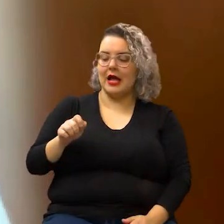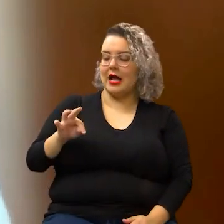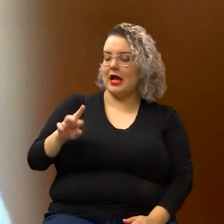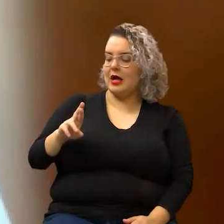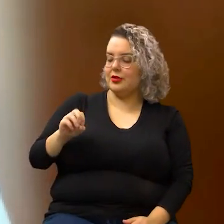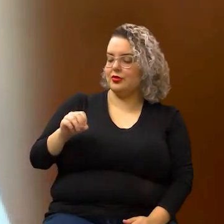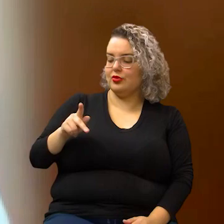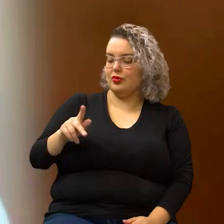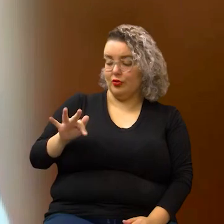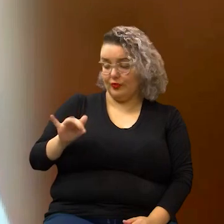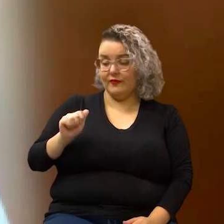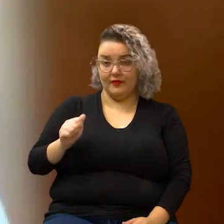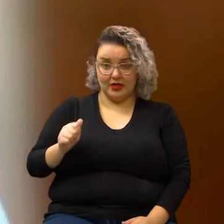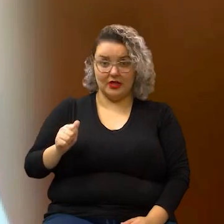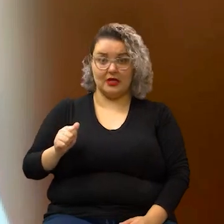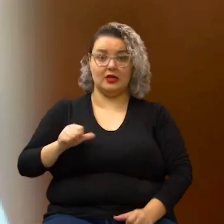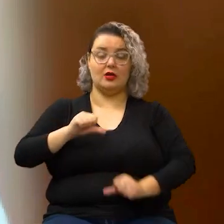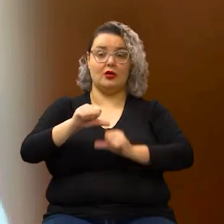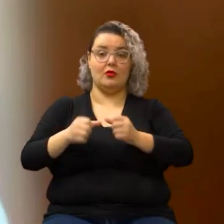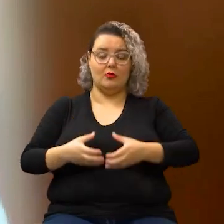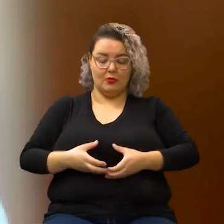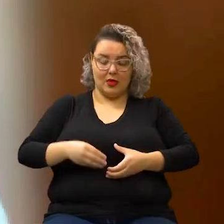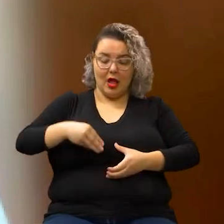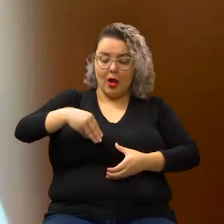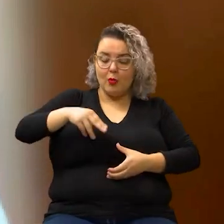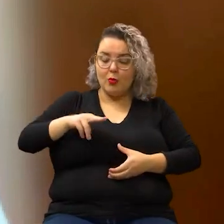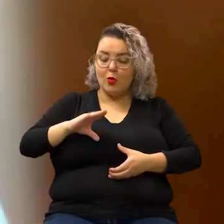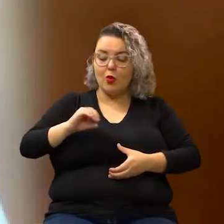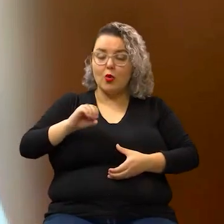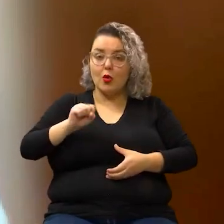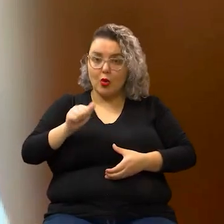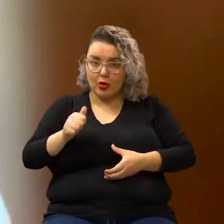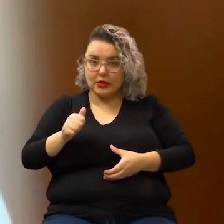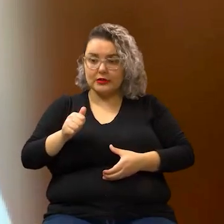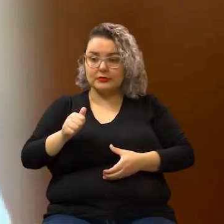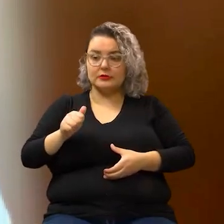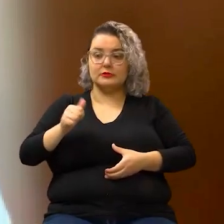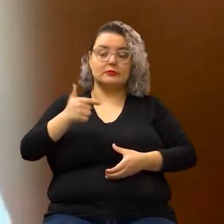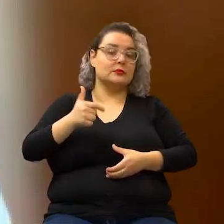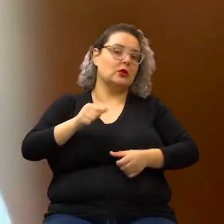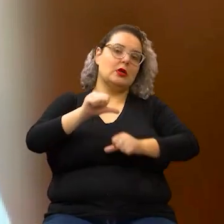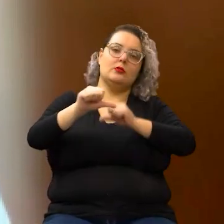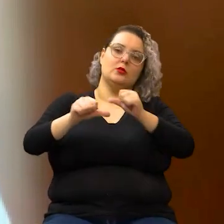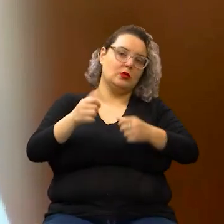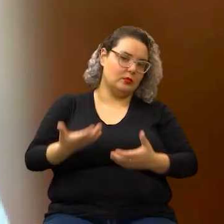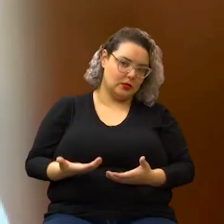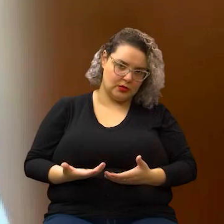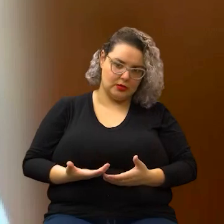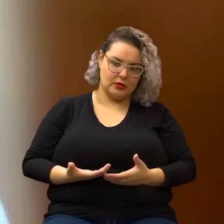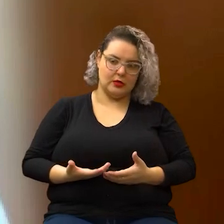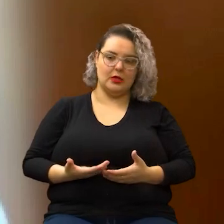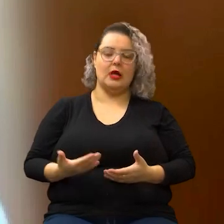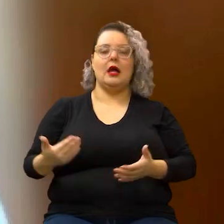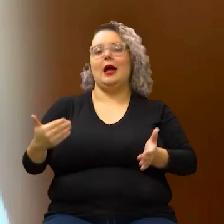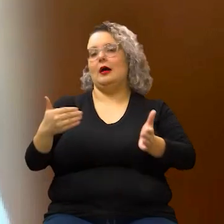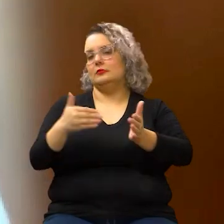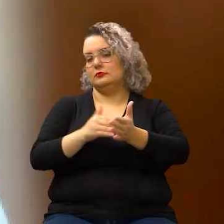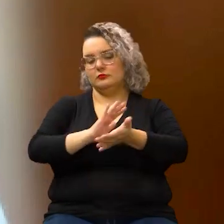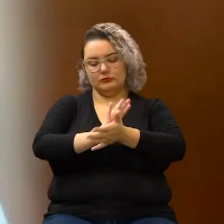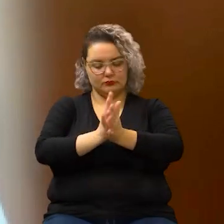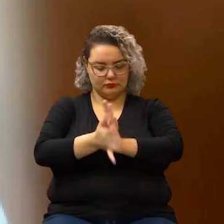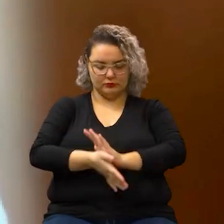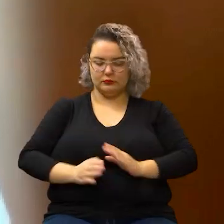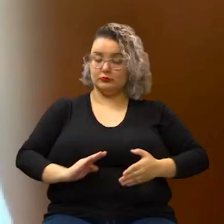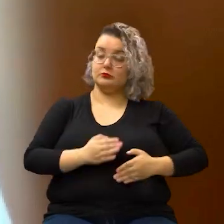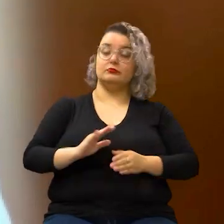chama de atrofia, que já é uma alteração da mucosa do estômago, não temos como reverter, mesmo matando